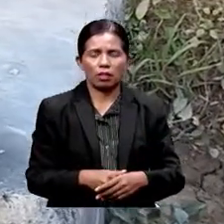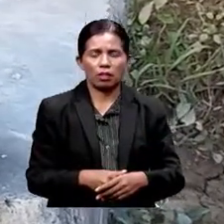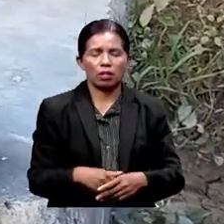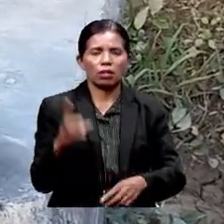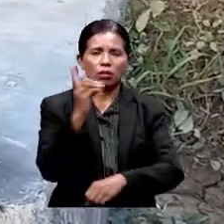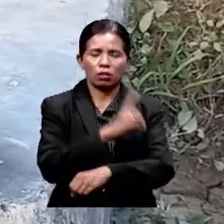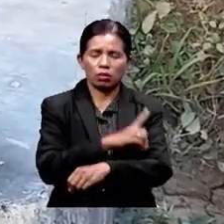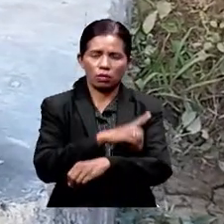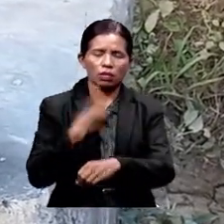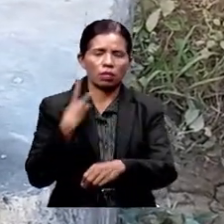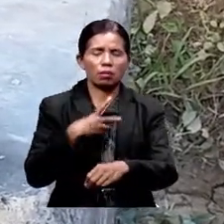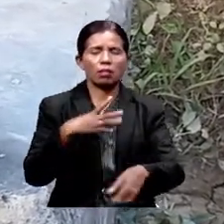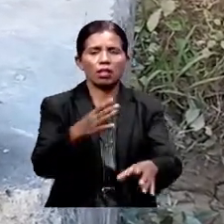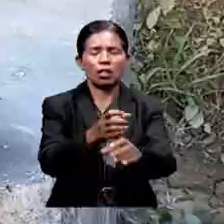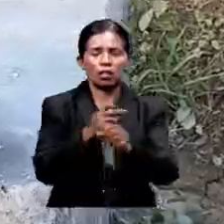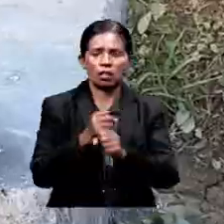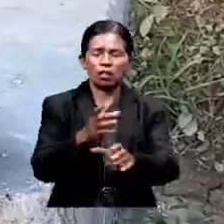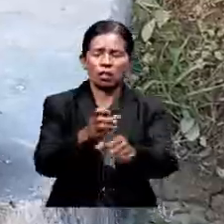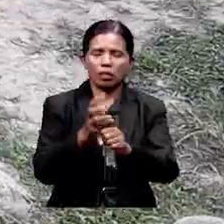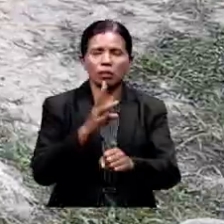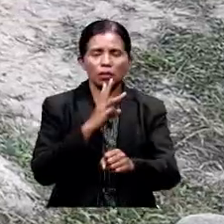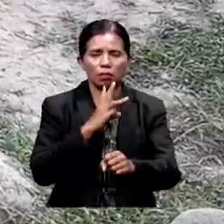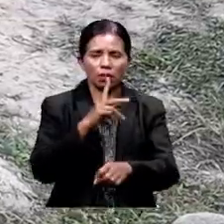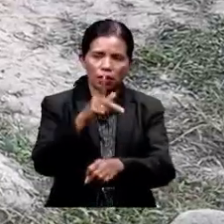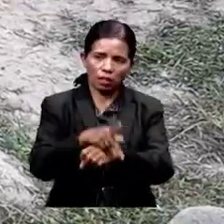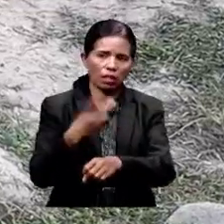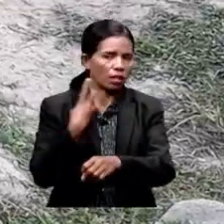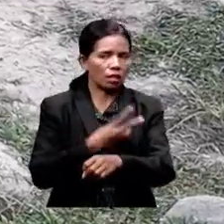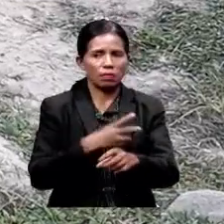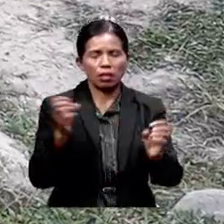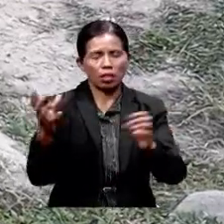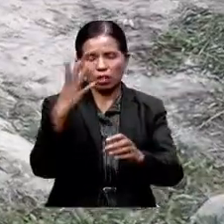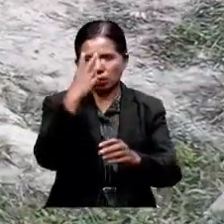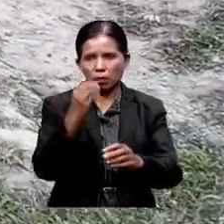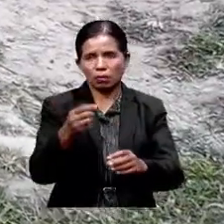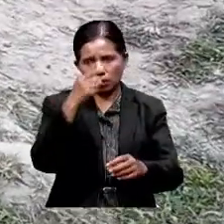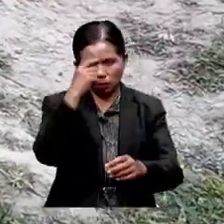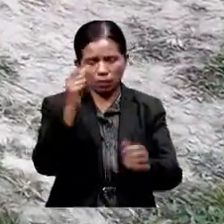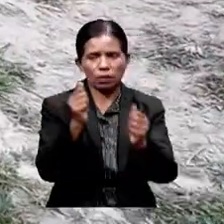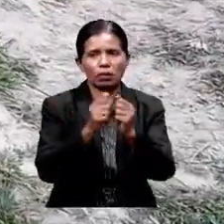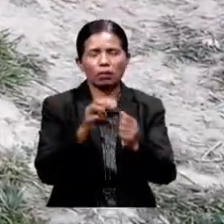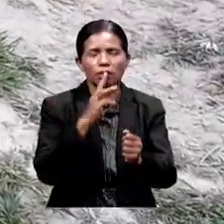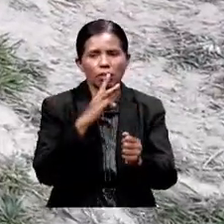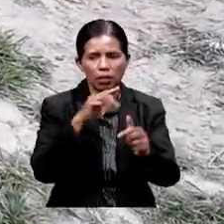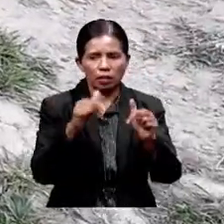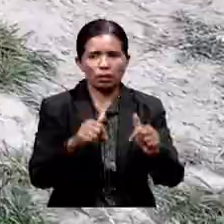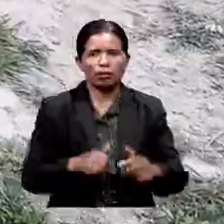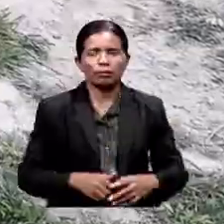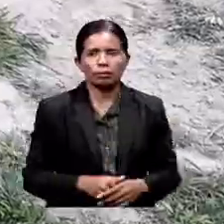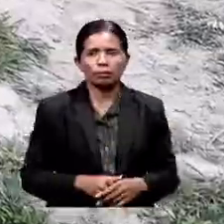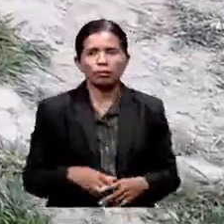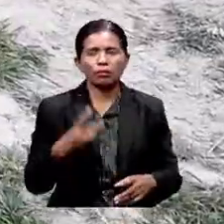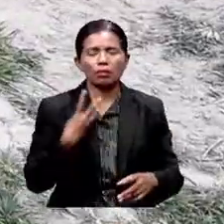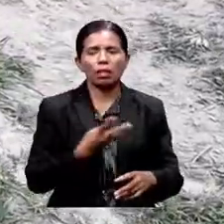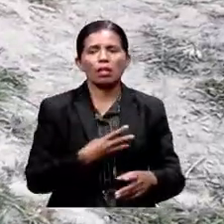hadau, dala rumah kala ami latoba, tama dito bene, odinune ami